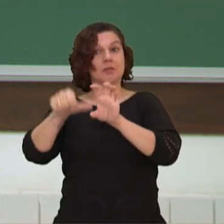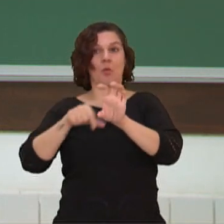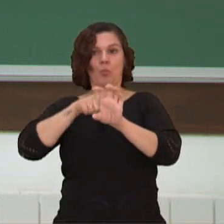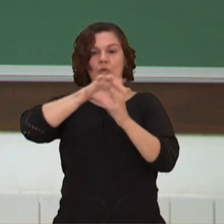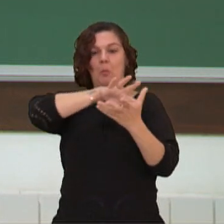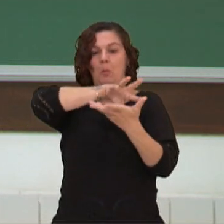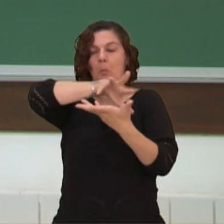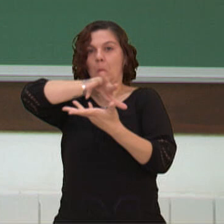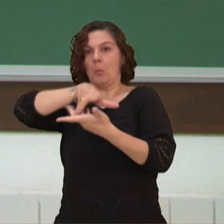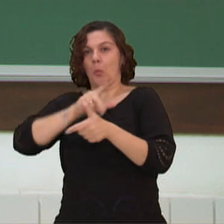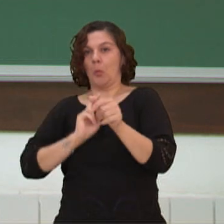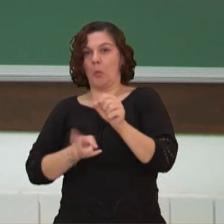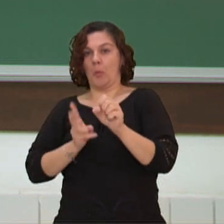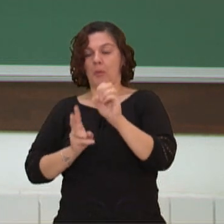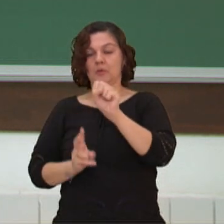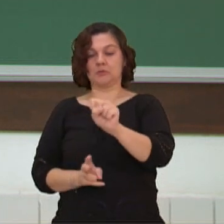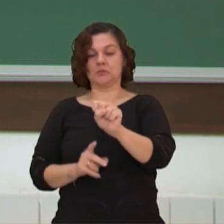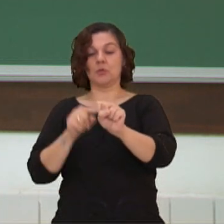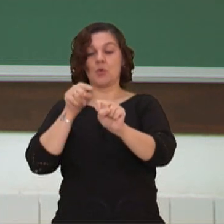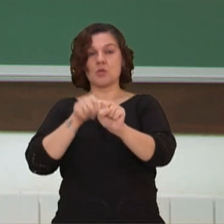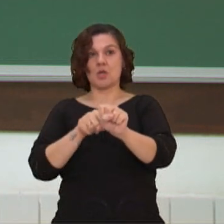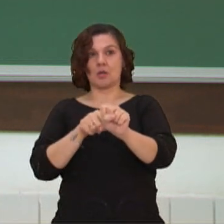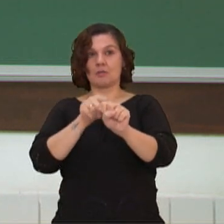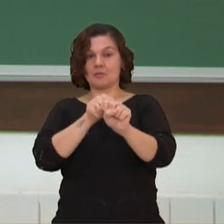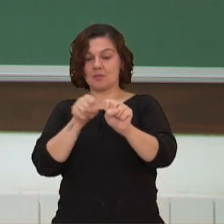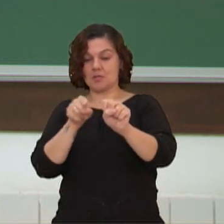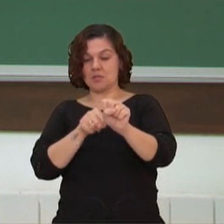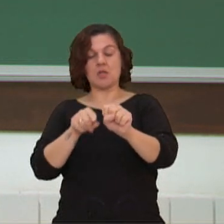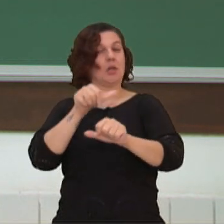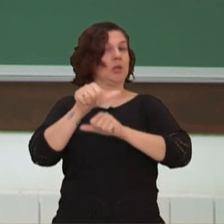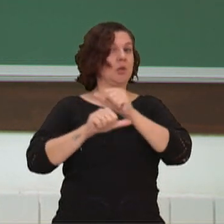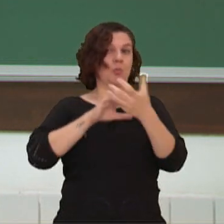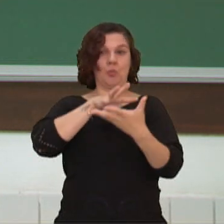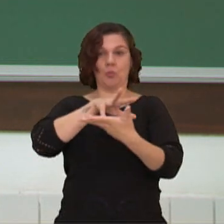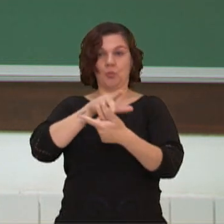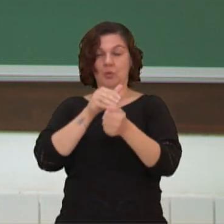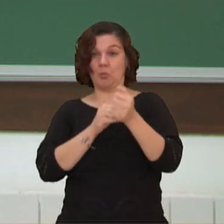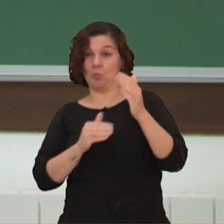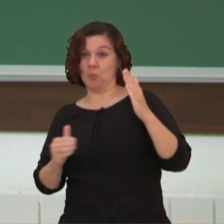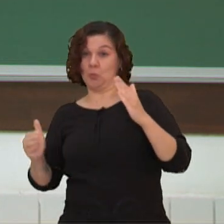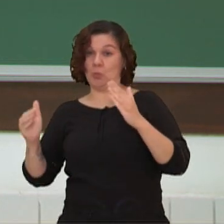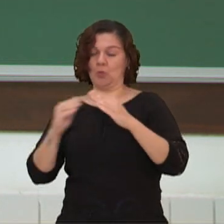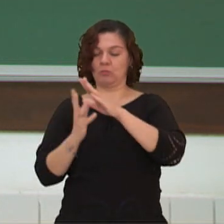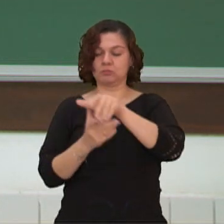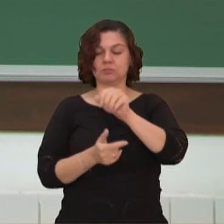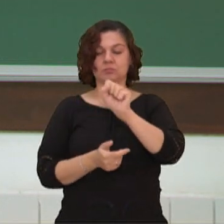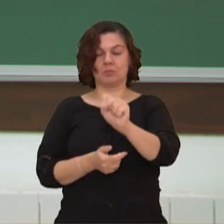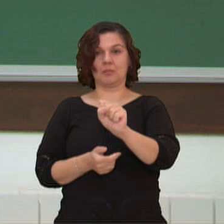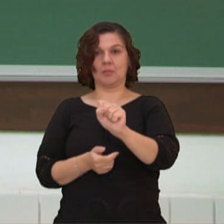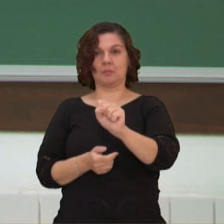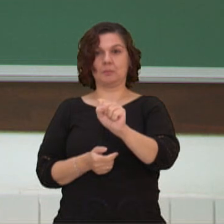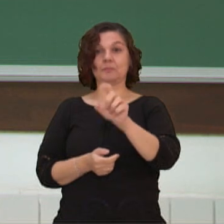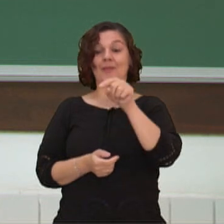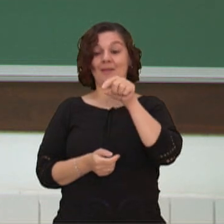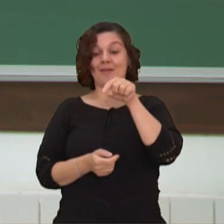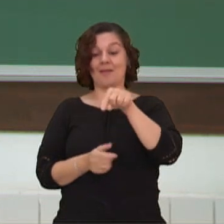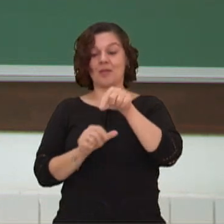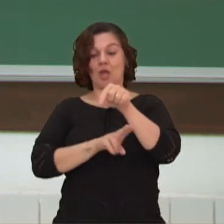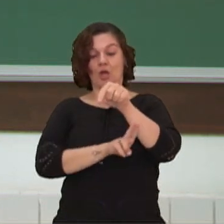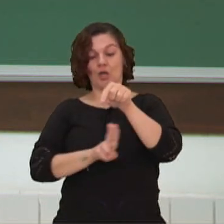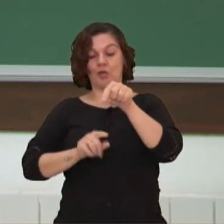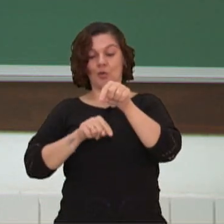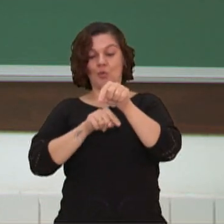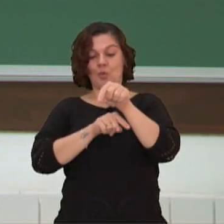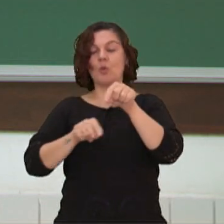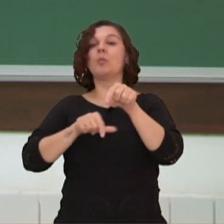inteiro, tem o número atômico, que não muda no mundo inteiro. Junto a esse símbolo, o nome, que varia conforme a língua